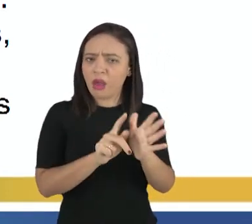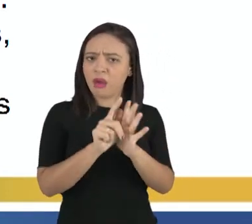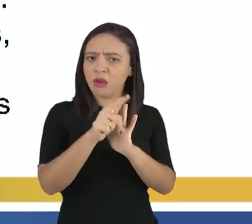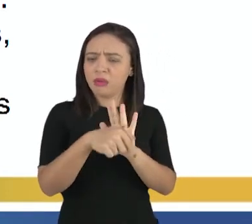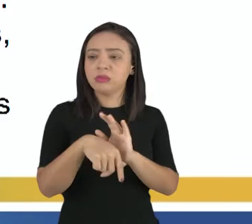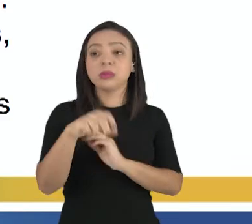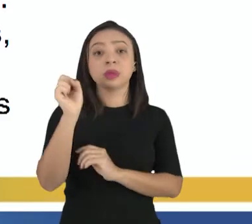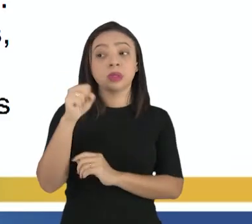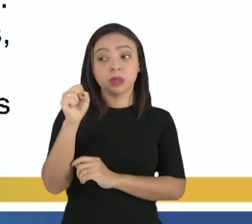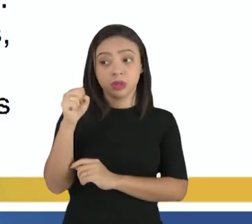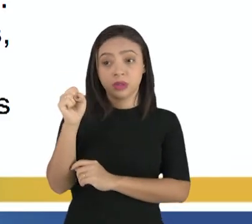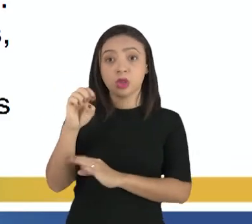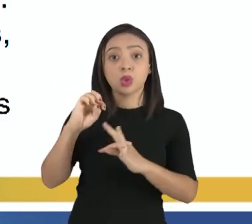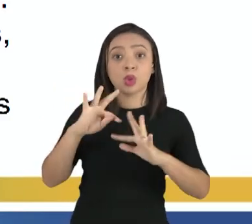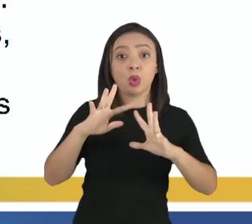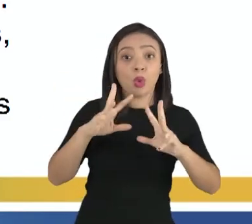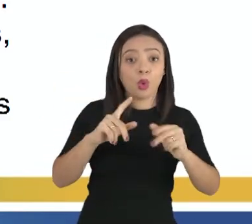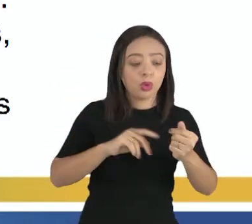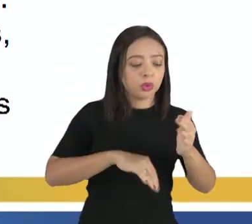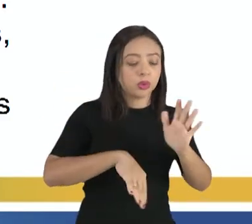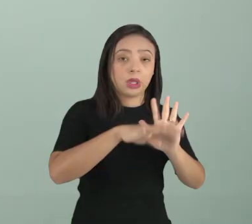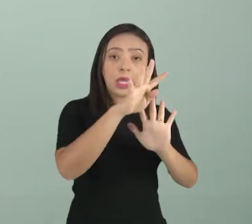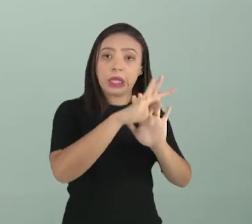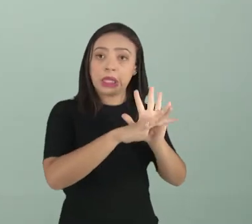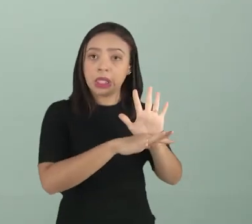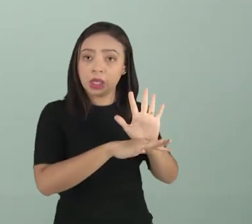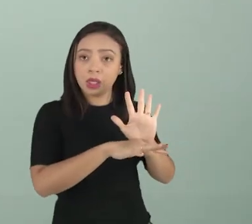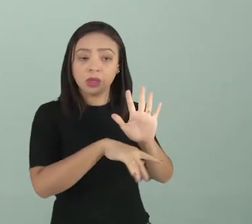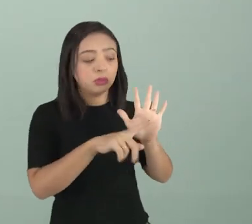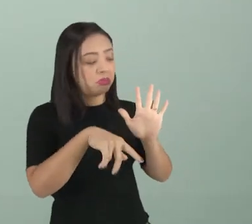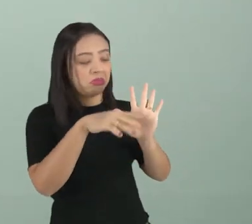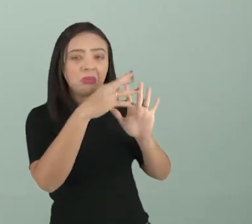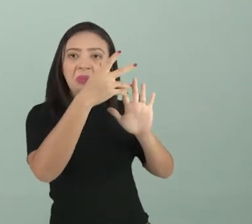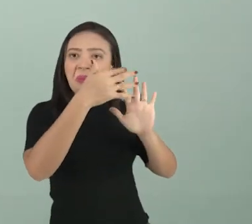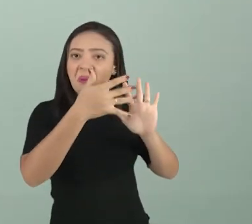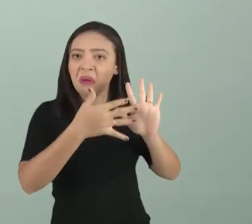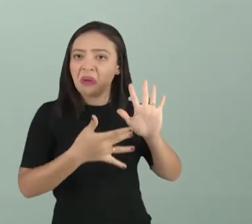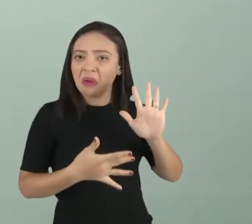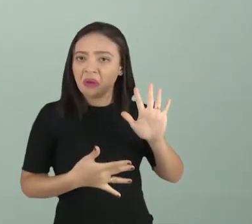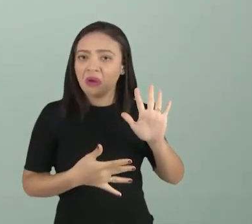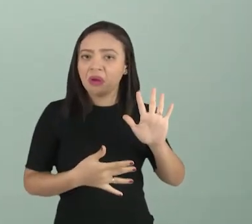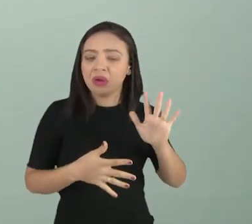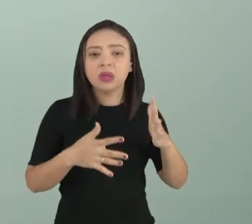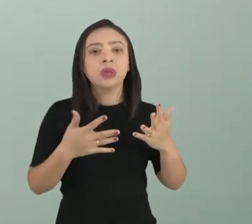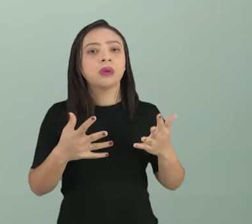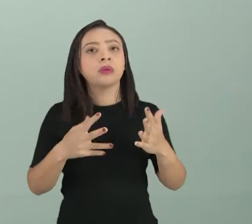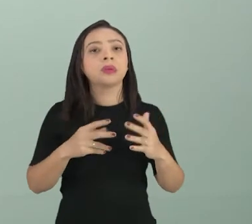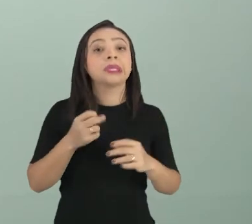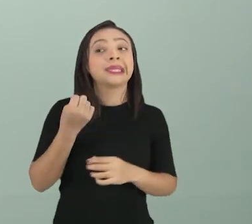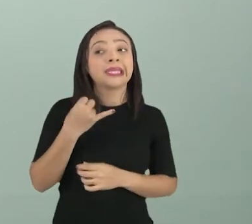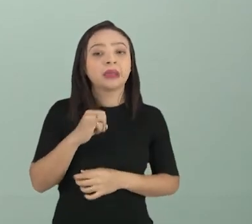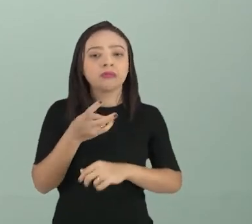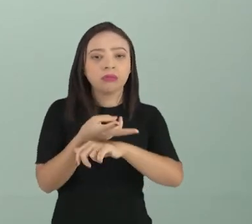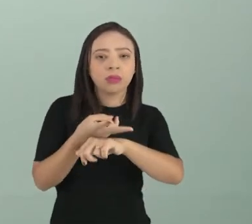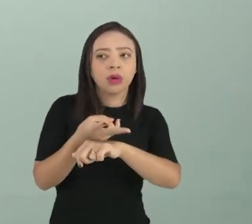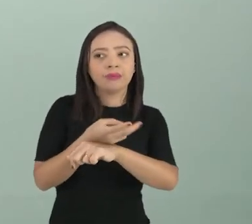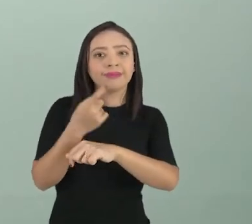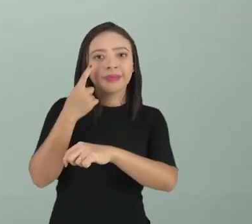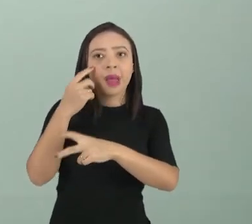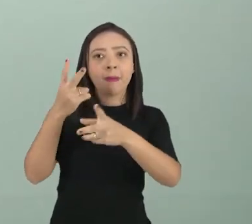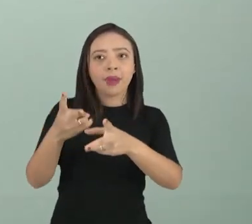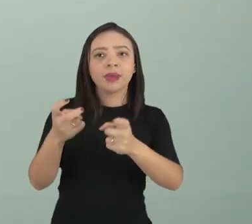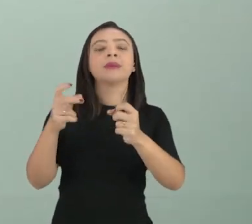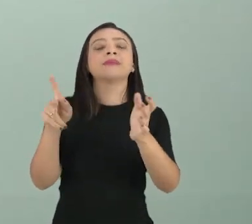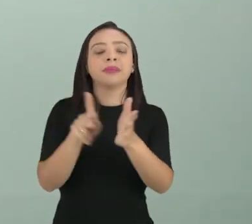quando o texto que você pega que se constitui um texto durante toda a sua vida se você buscar você vai ver